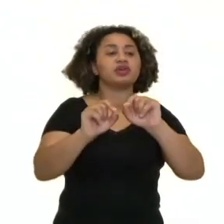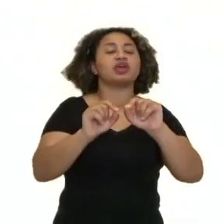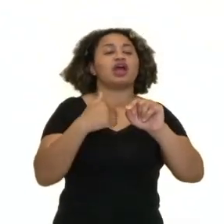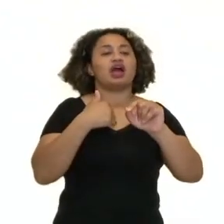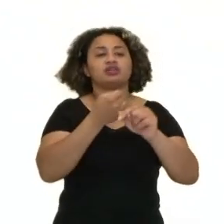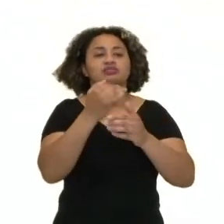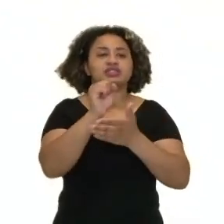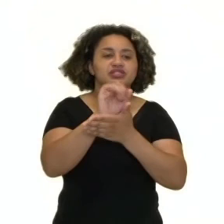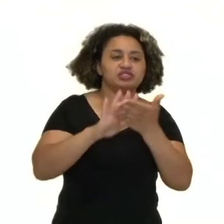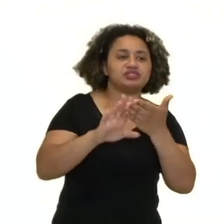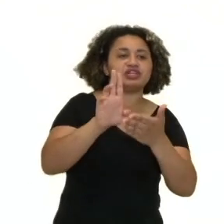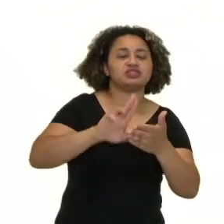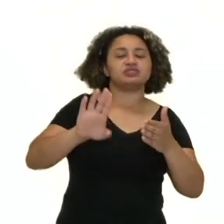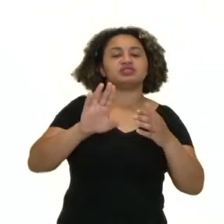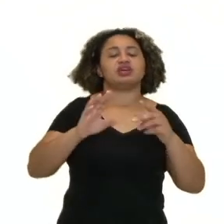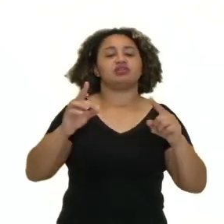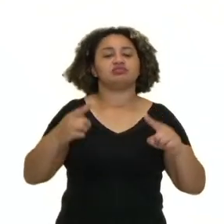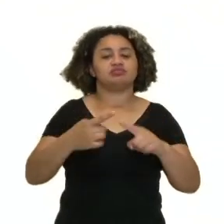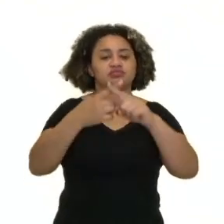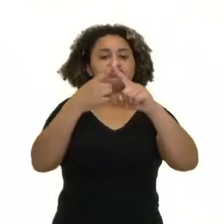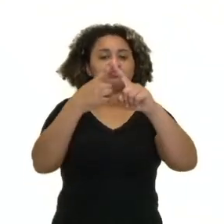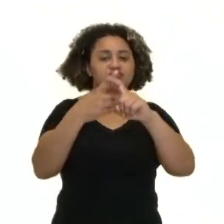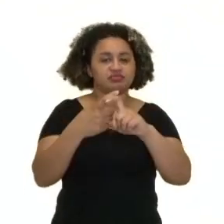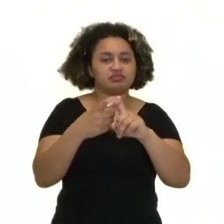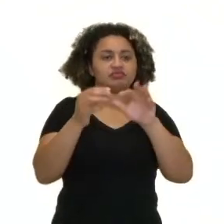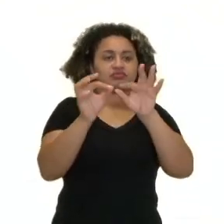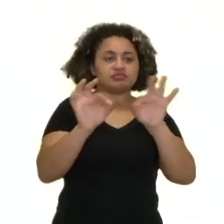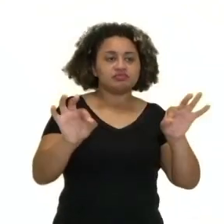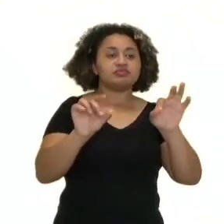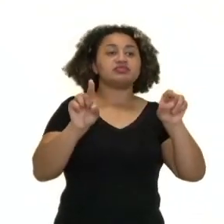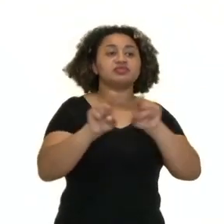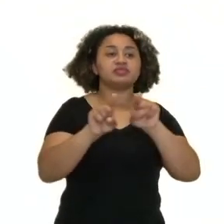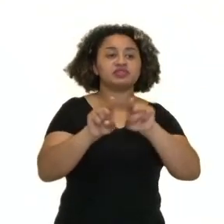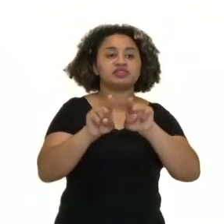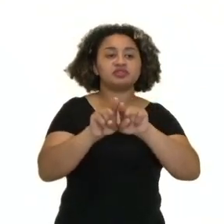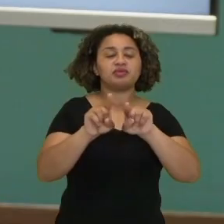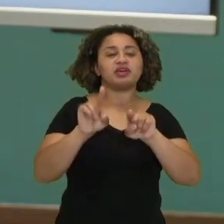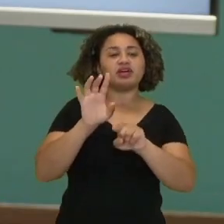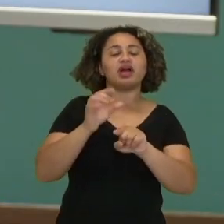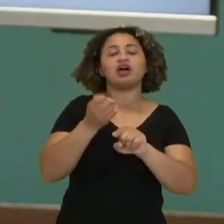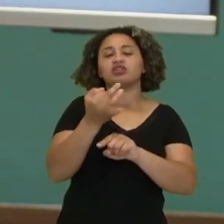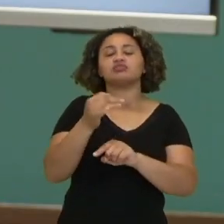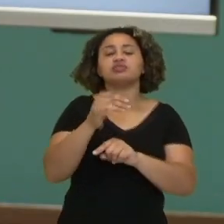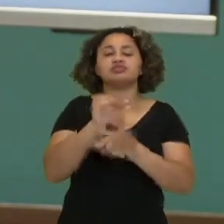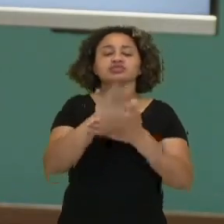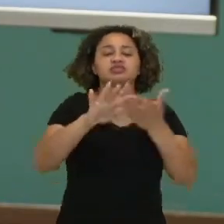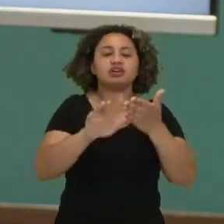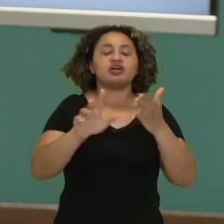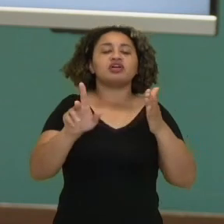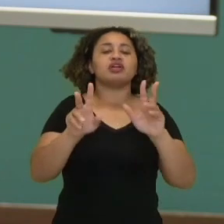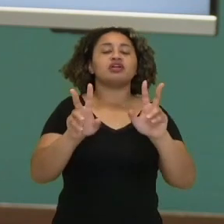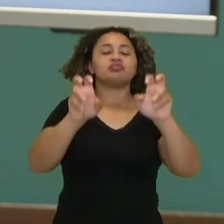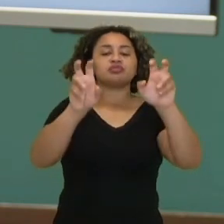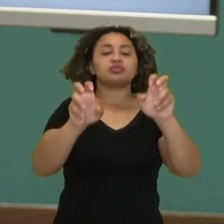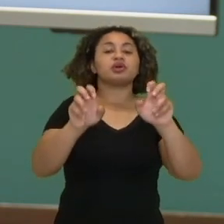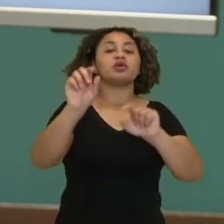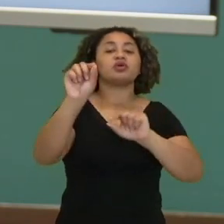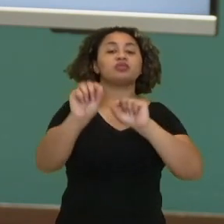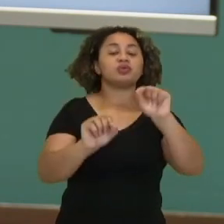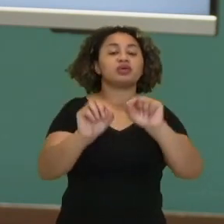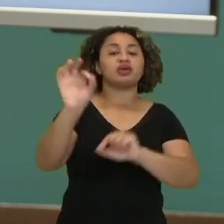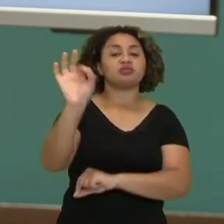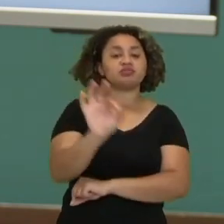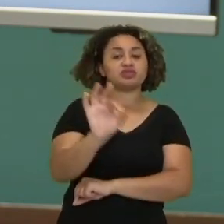problemas utilizando regra de 3 simples e ainda resolvemos alguns problemas